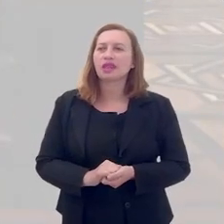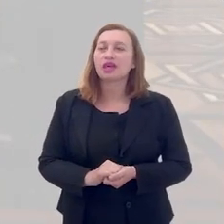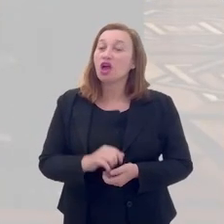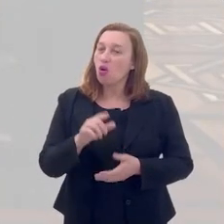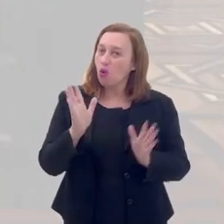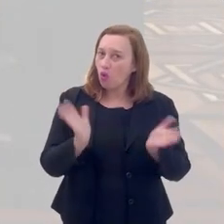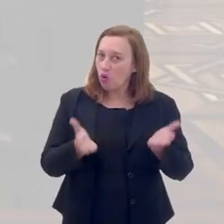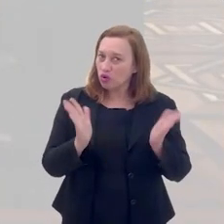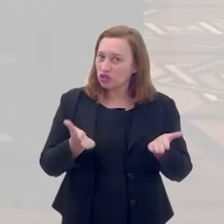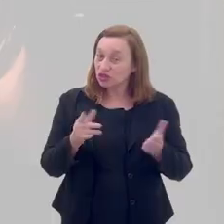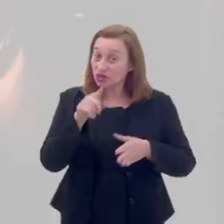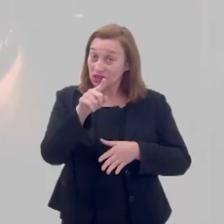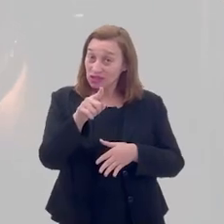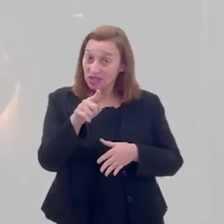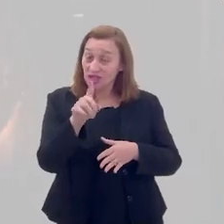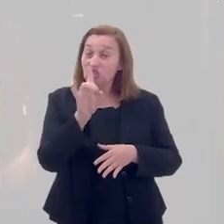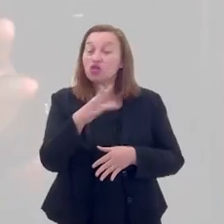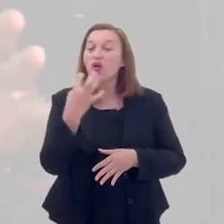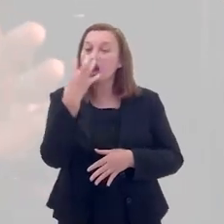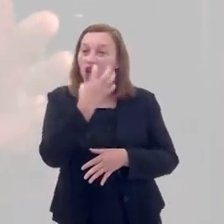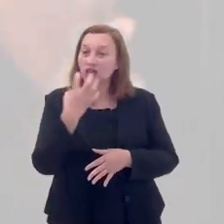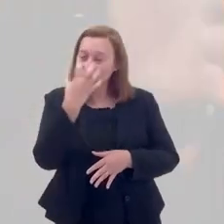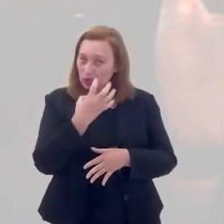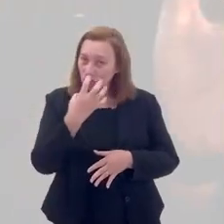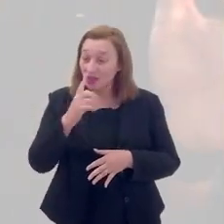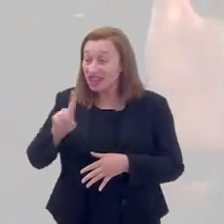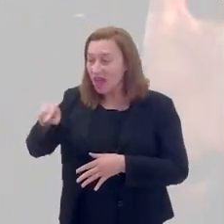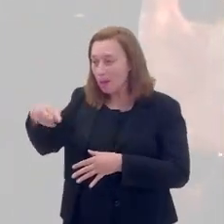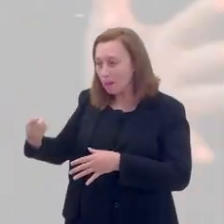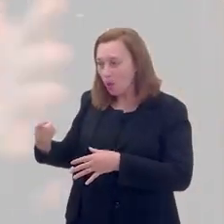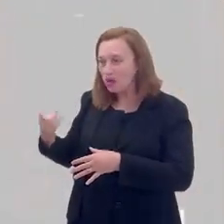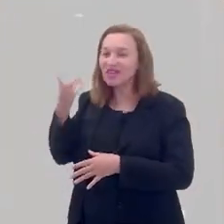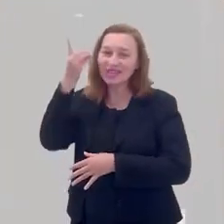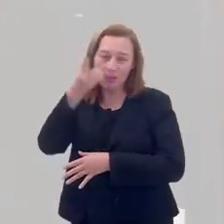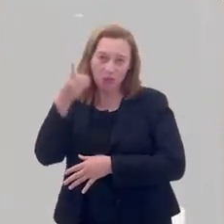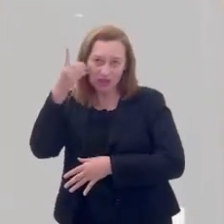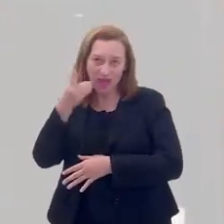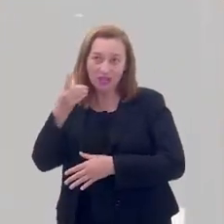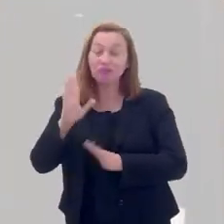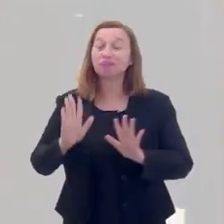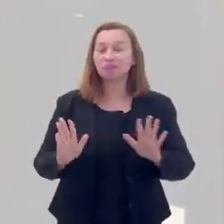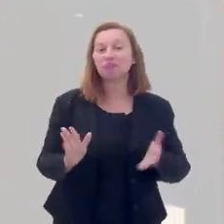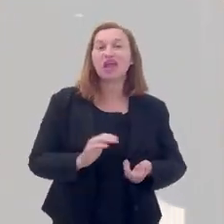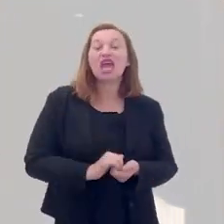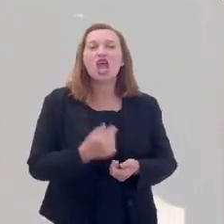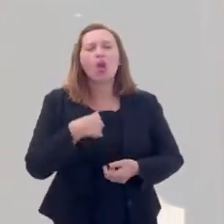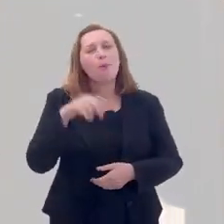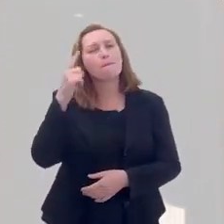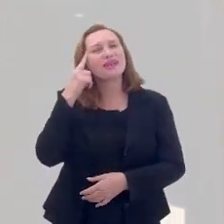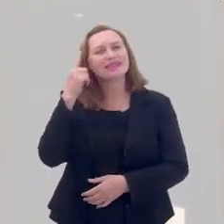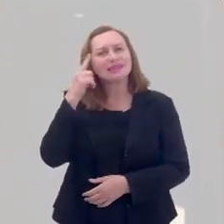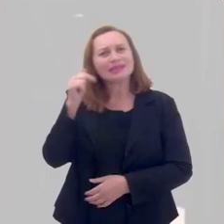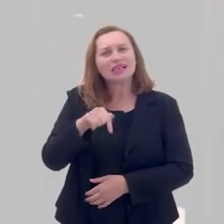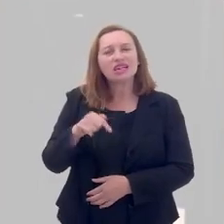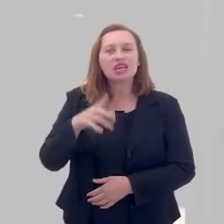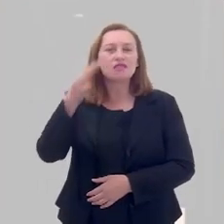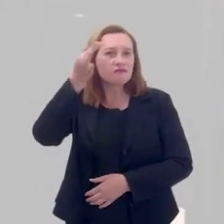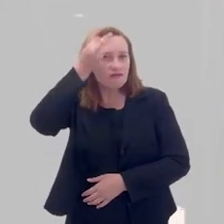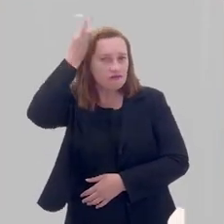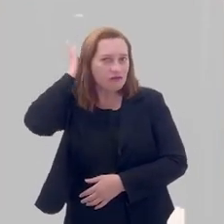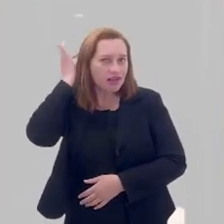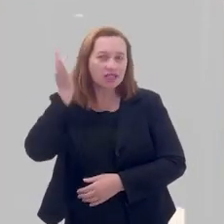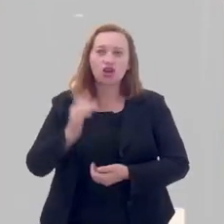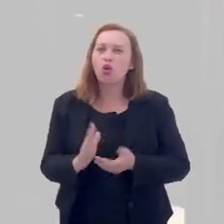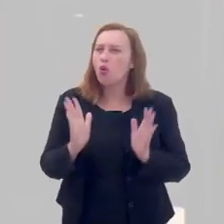como um cantor sempre depois como terminar é o meu Deputado eu fico aqui pensando a